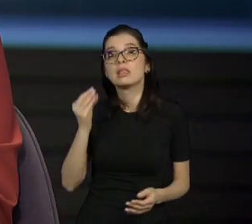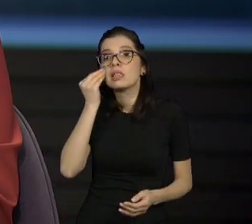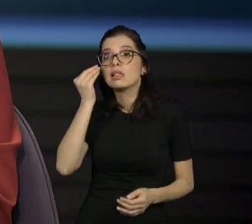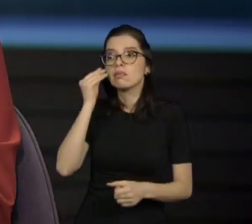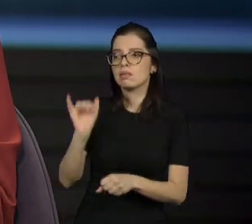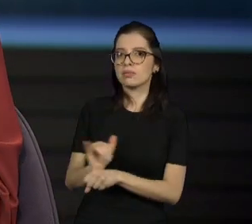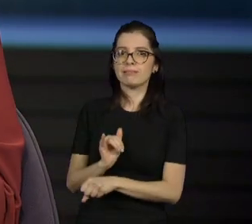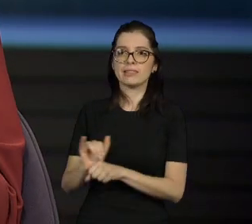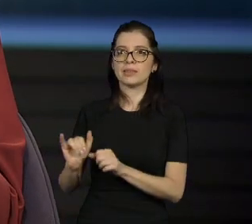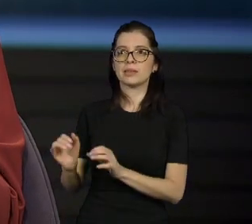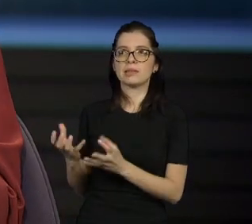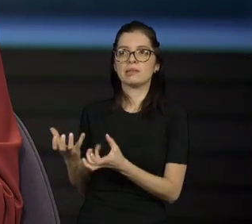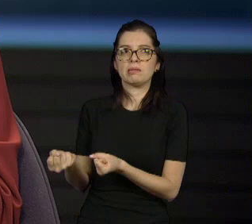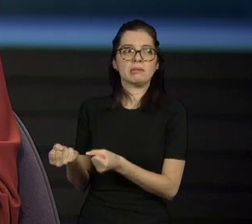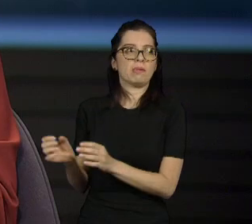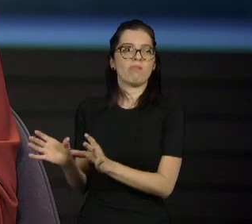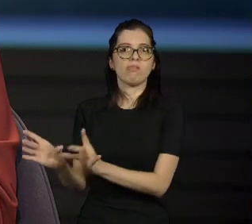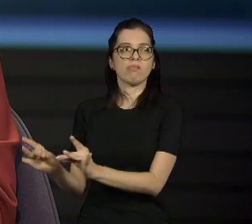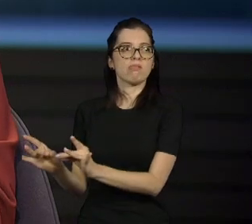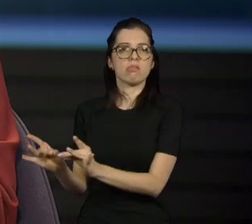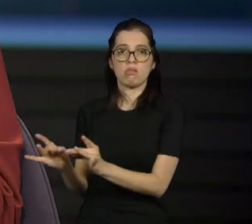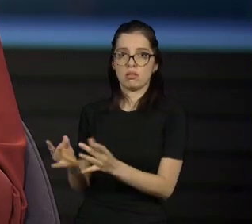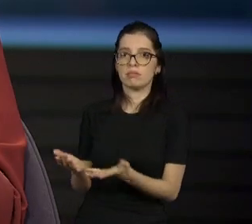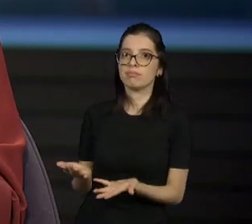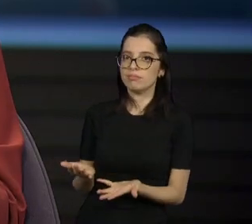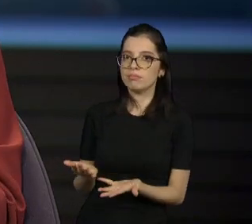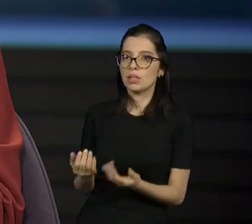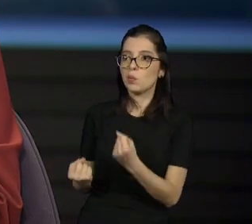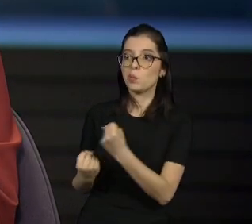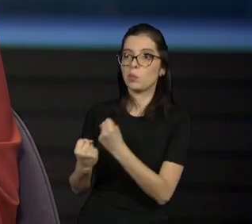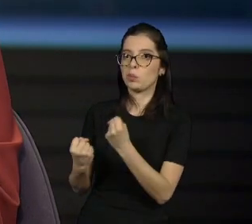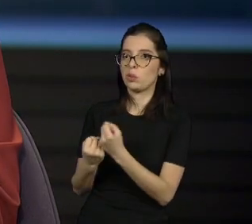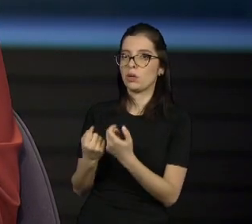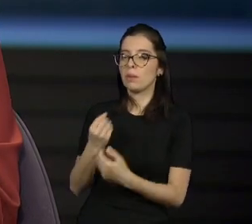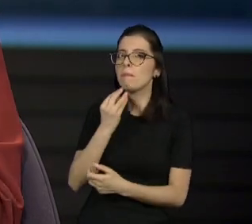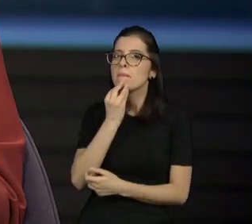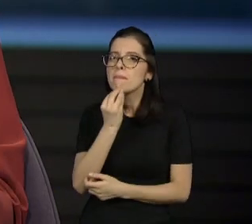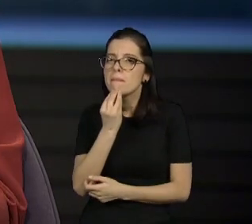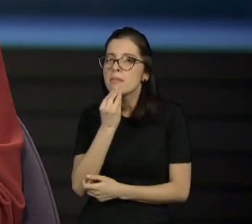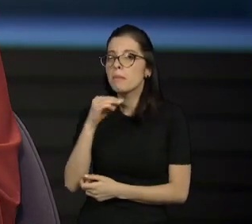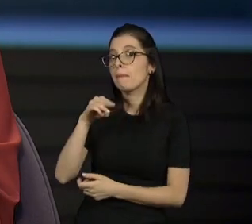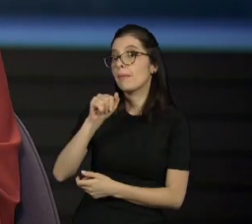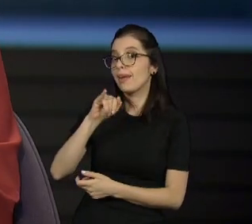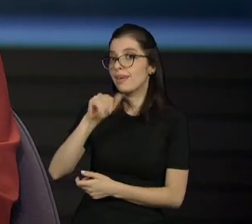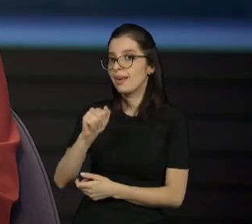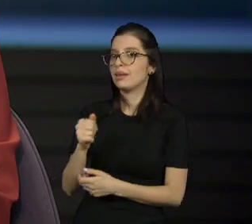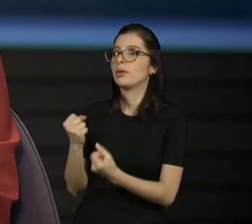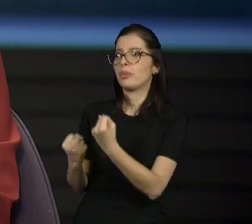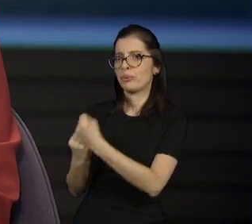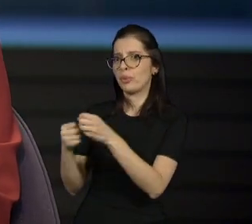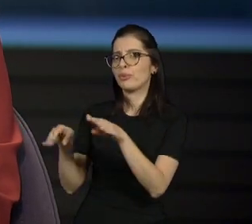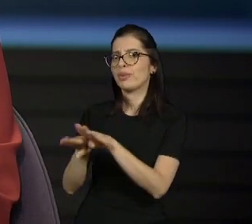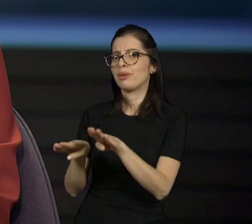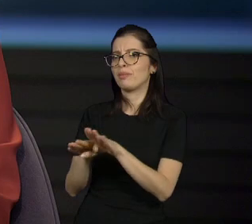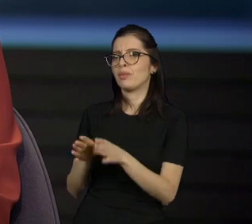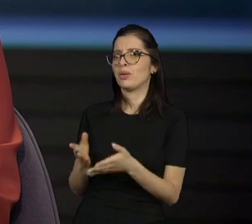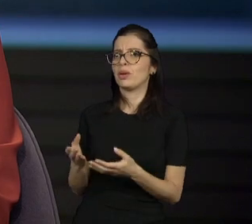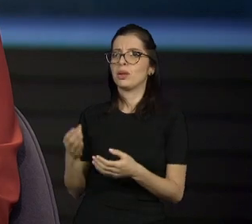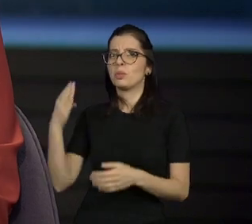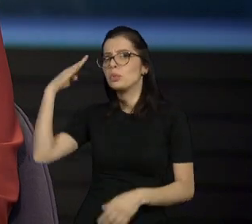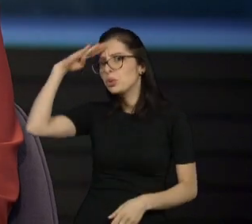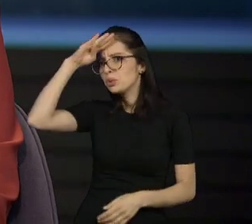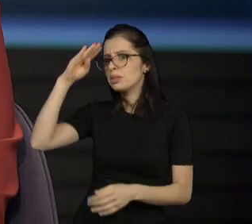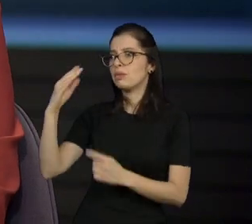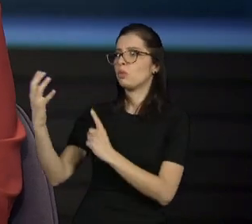equilibrar entre ser um democrata associado ao Rodrigo Maia, ao ACM Neto, e querer pegar os votos bolsonaristas